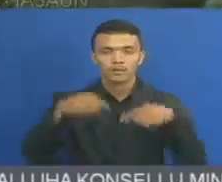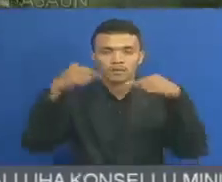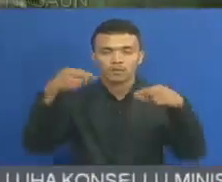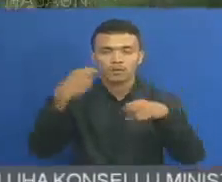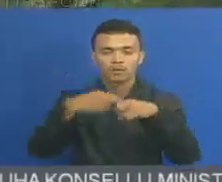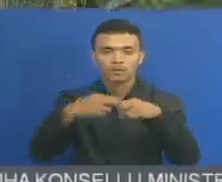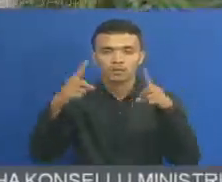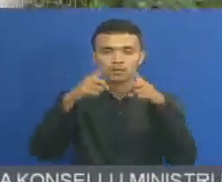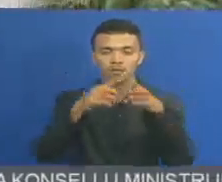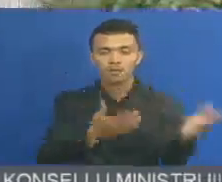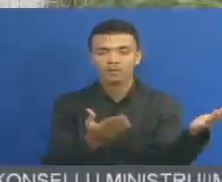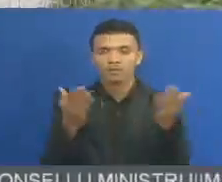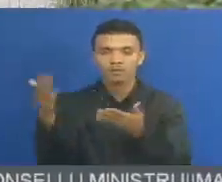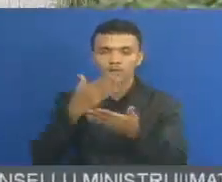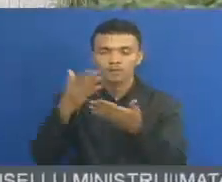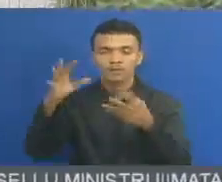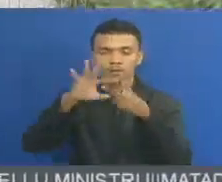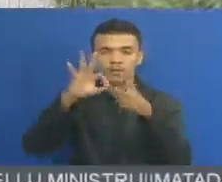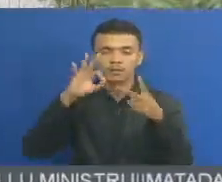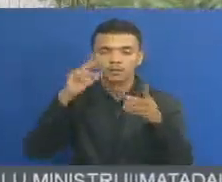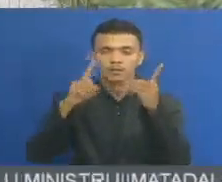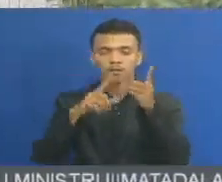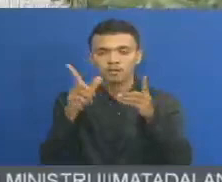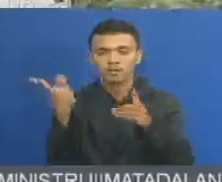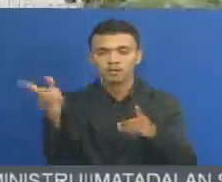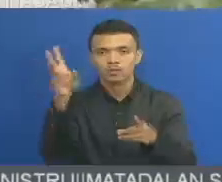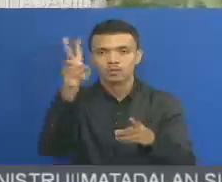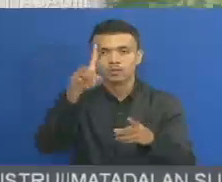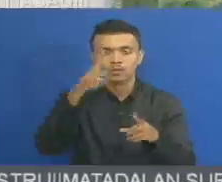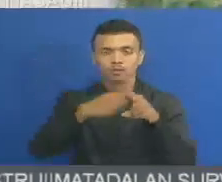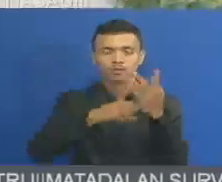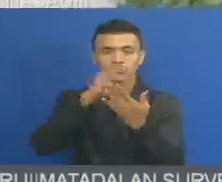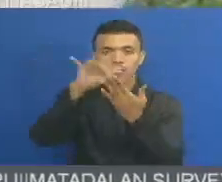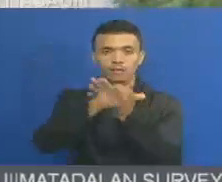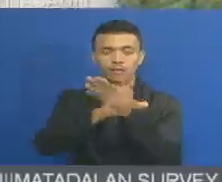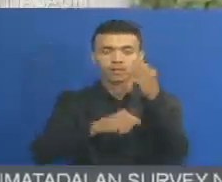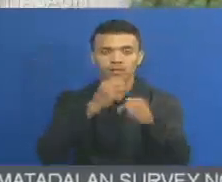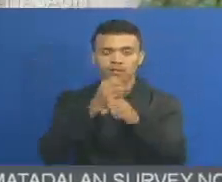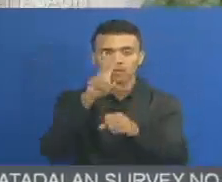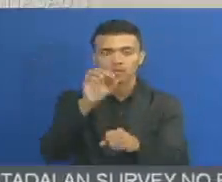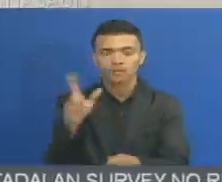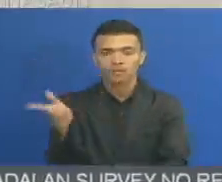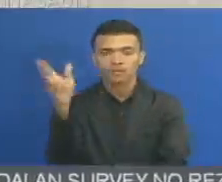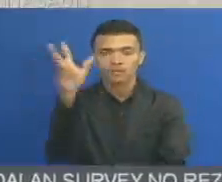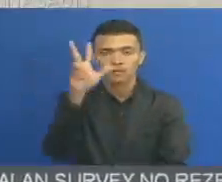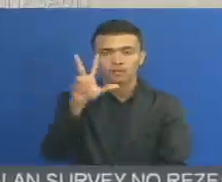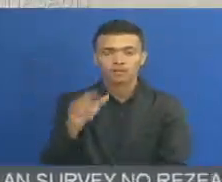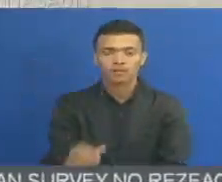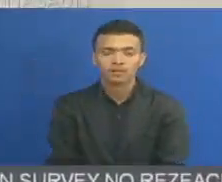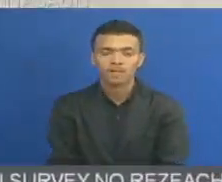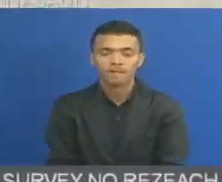ba distribuição material elisan parlamentar ihe loron ronulresin ida fulan maio tinen rihun rua ronulresin tolu.